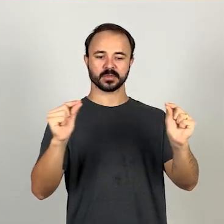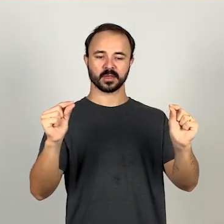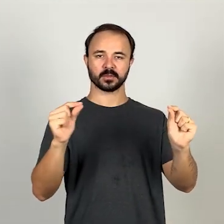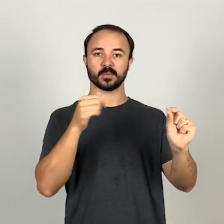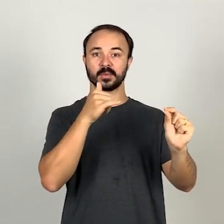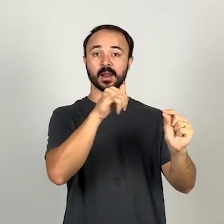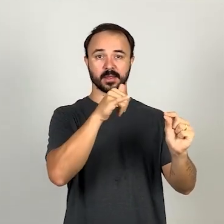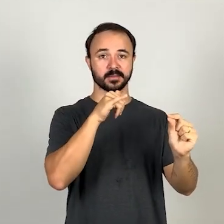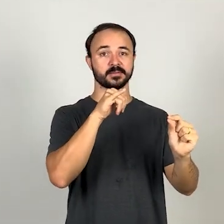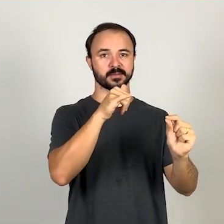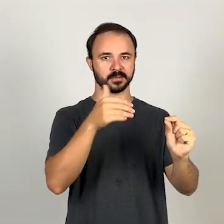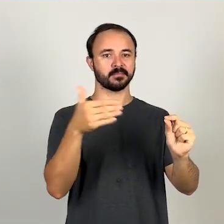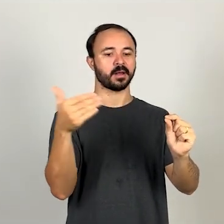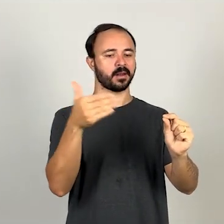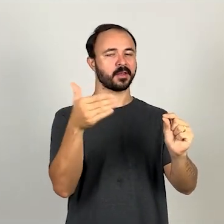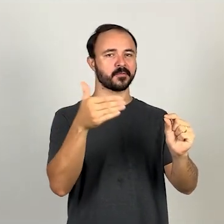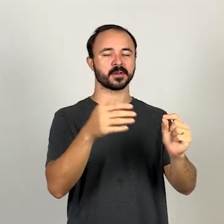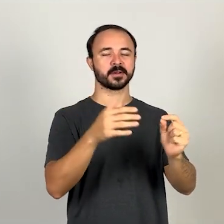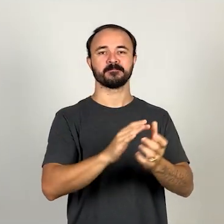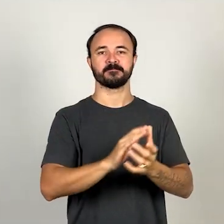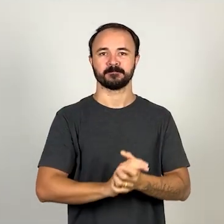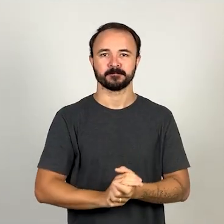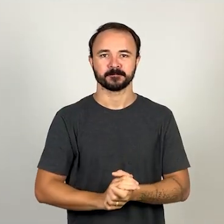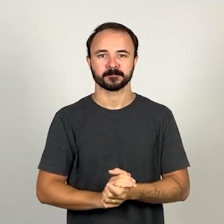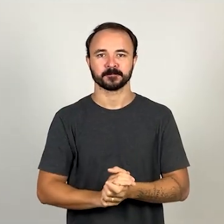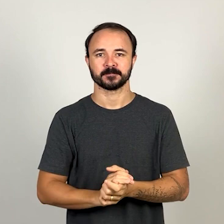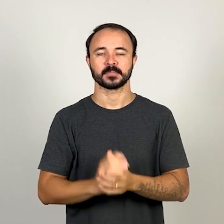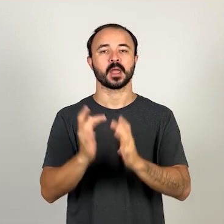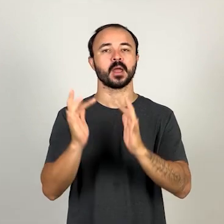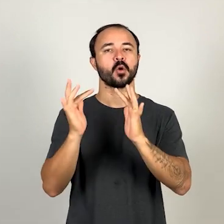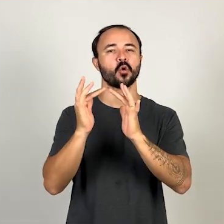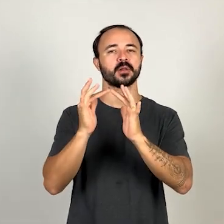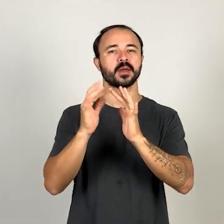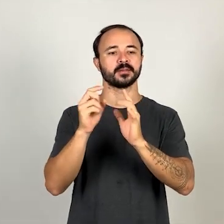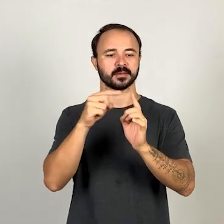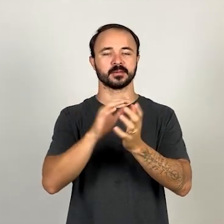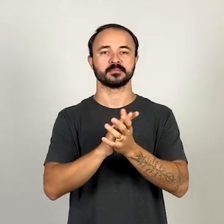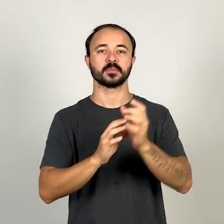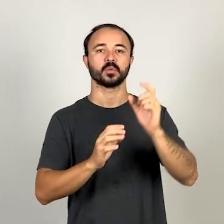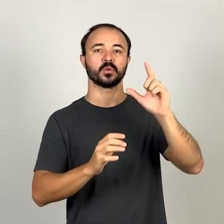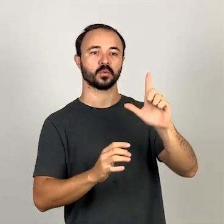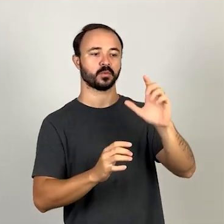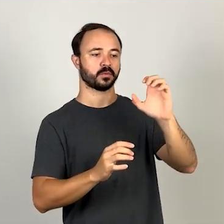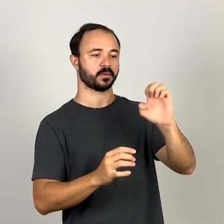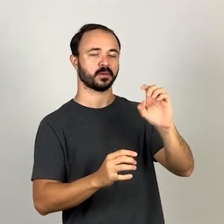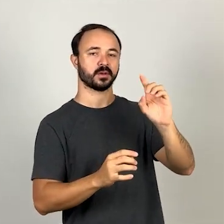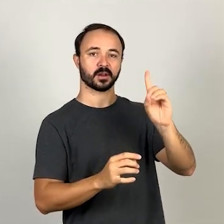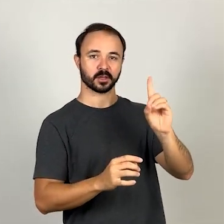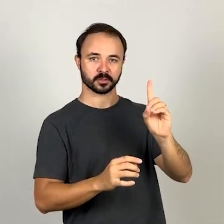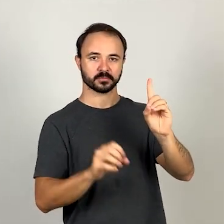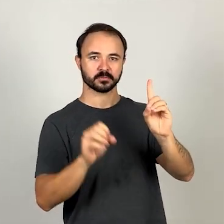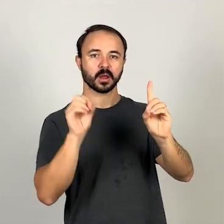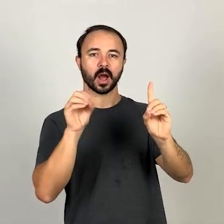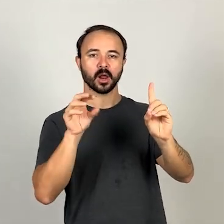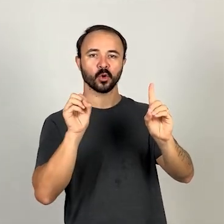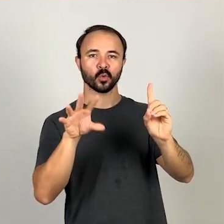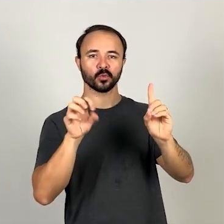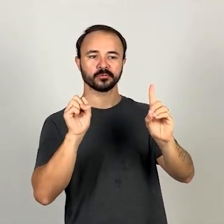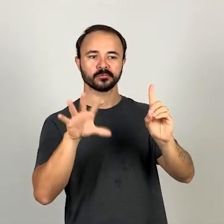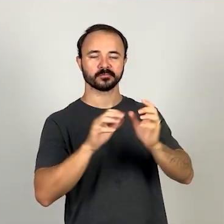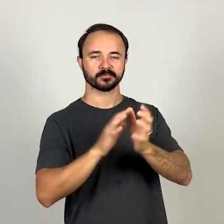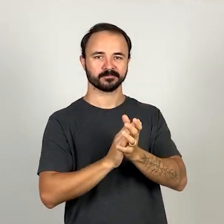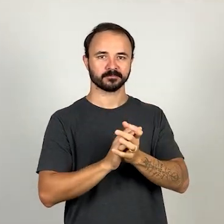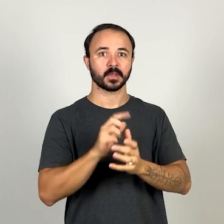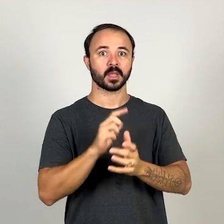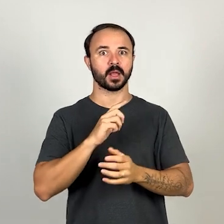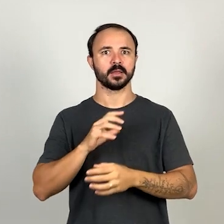de então, podemos conectar, por exemplo, um LED. Esse LED vai receber energia elétrica das